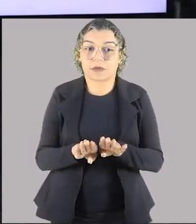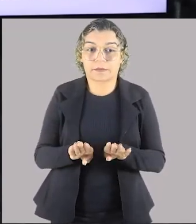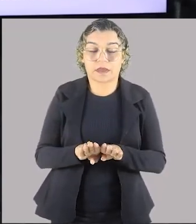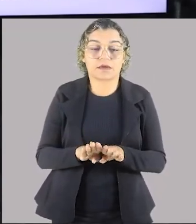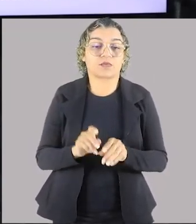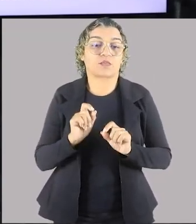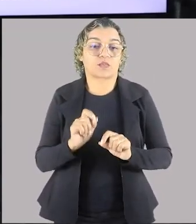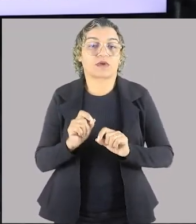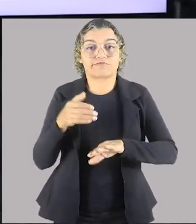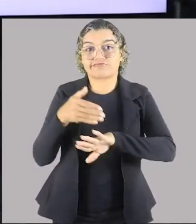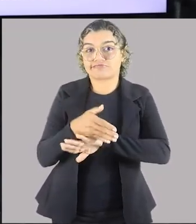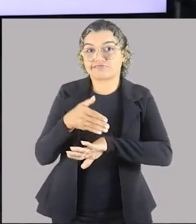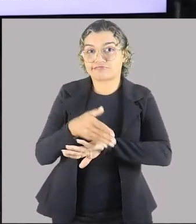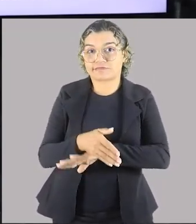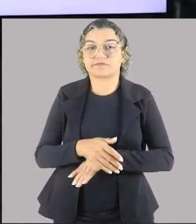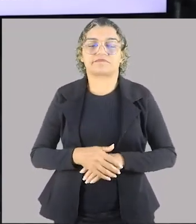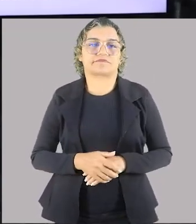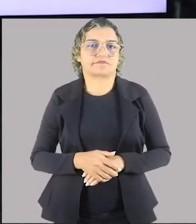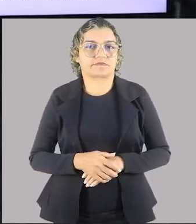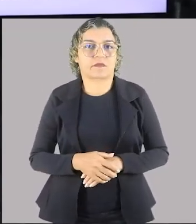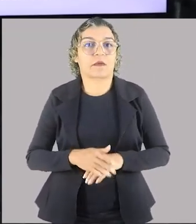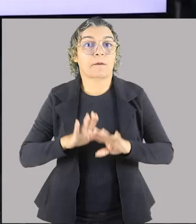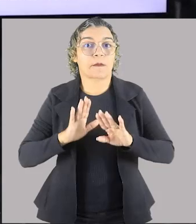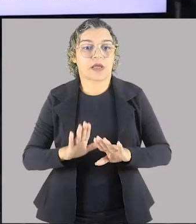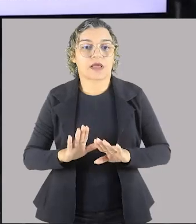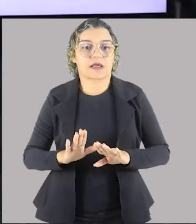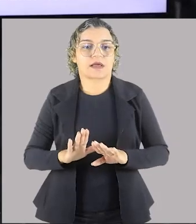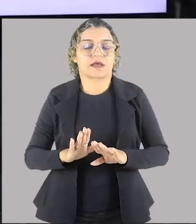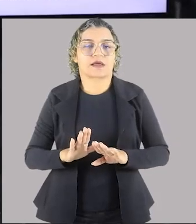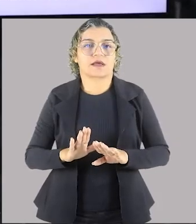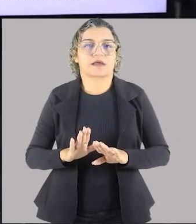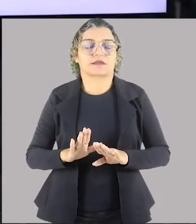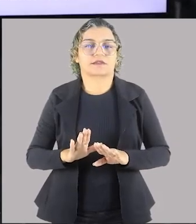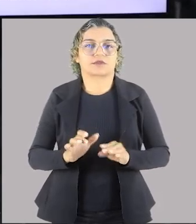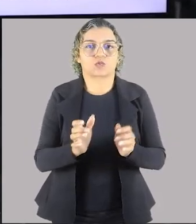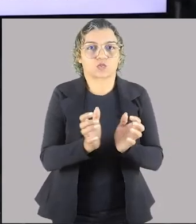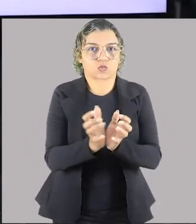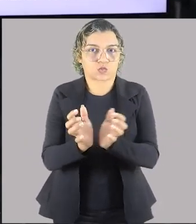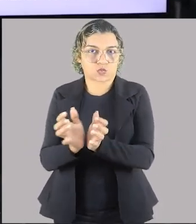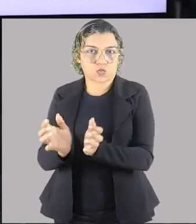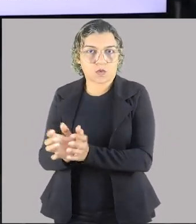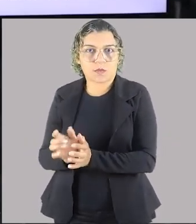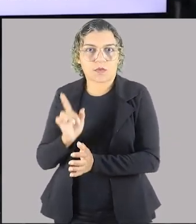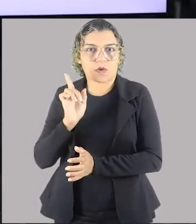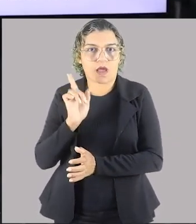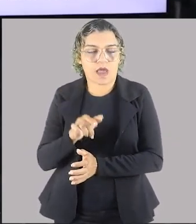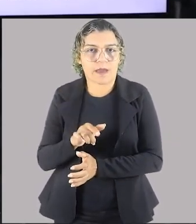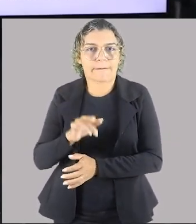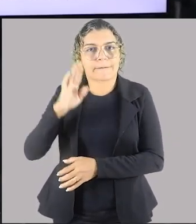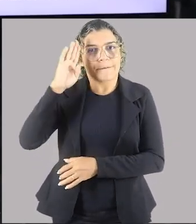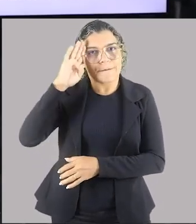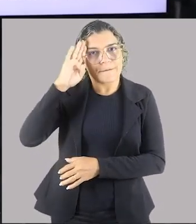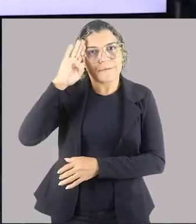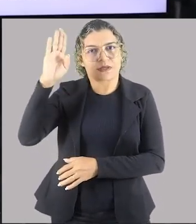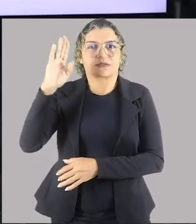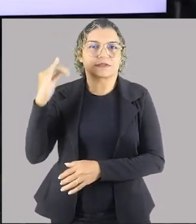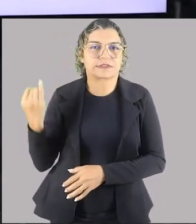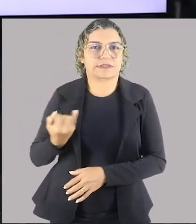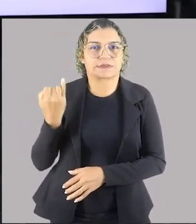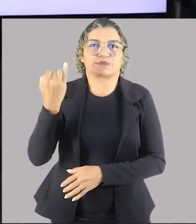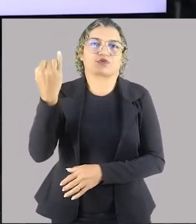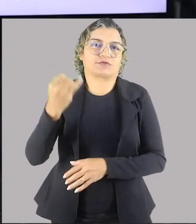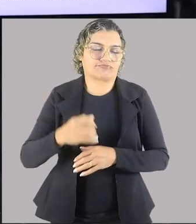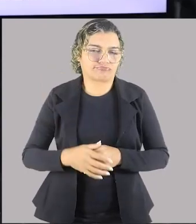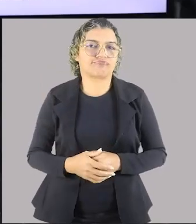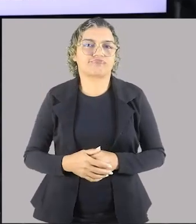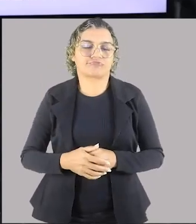parte disso. Porém, esses componentes, eles são determinantes. É eles que vão fazer o